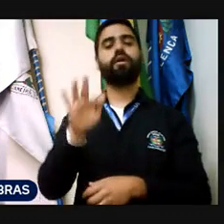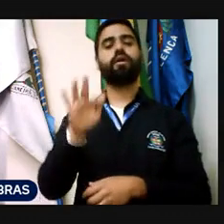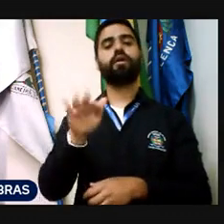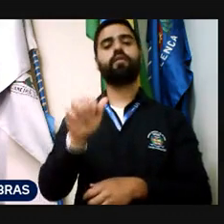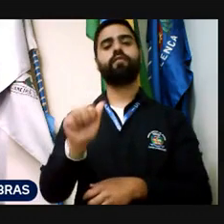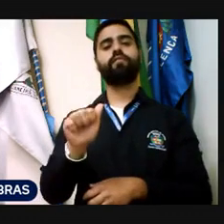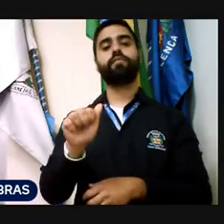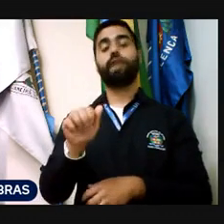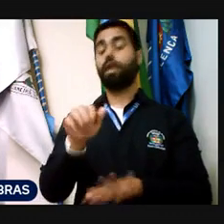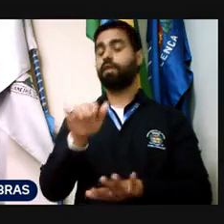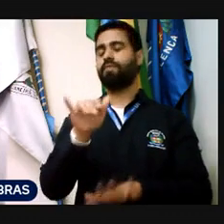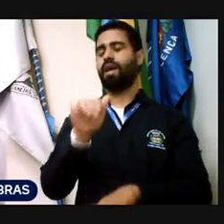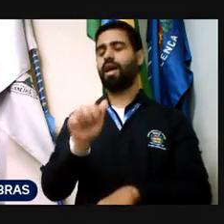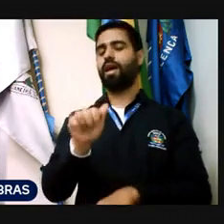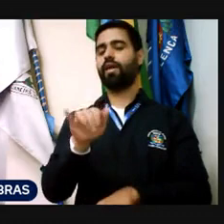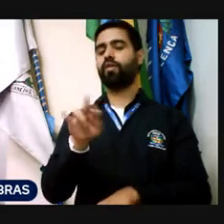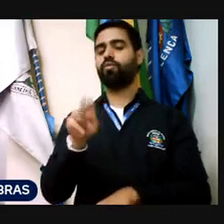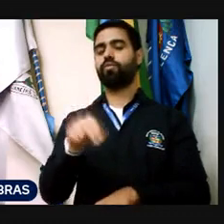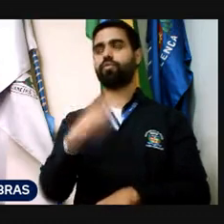vereador Ailton Batista.